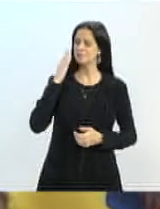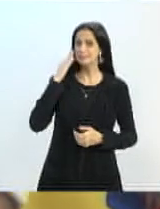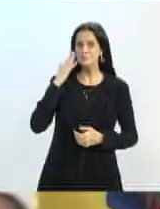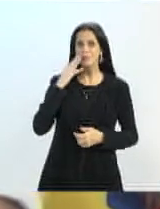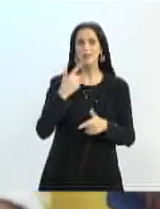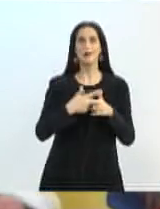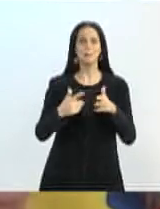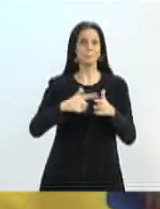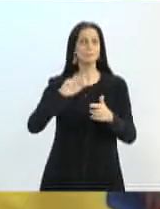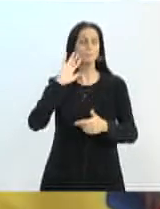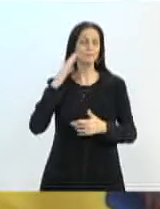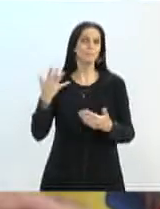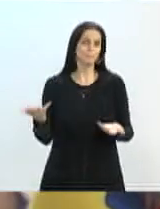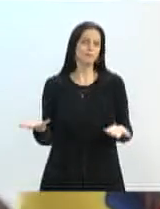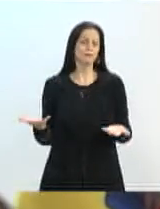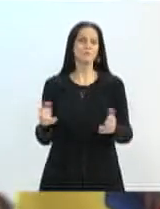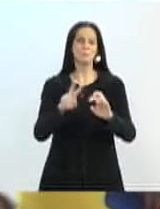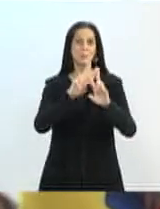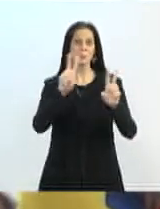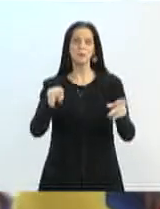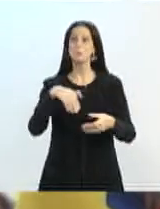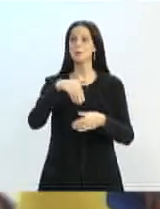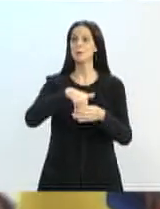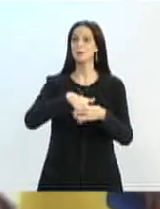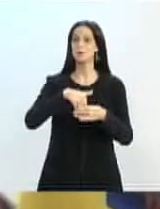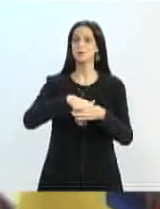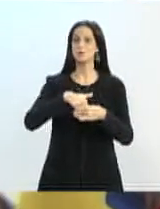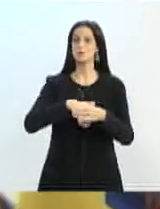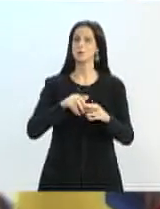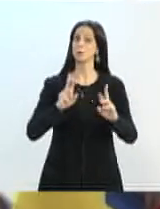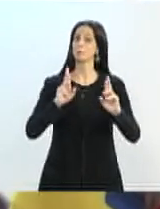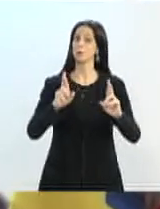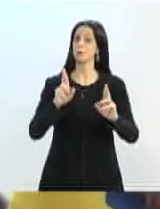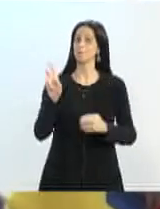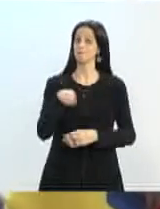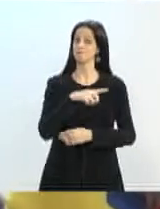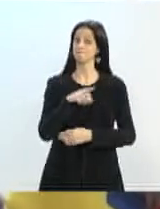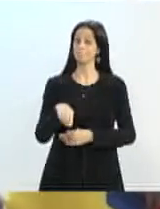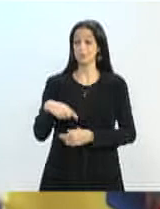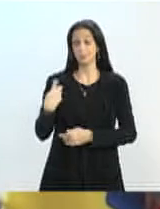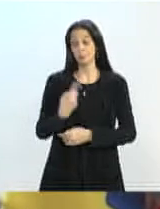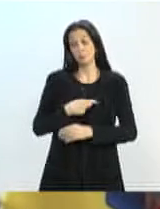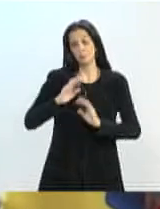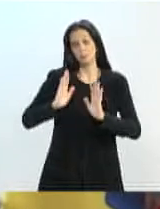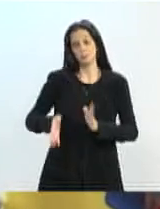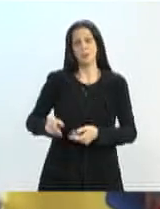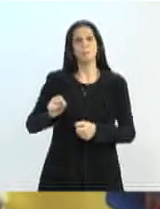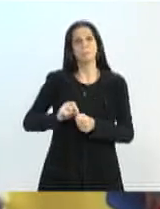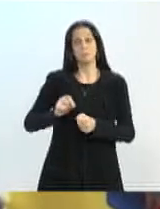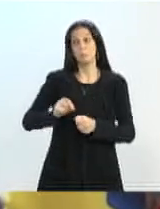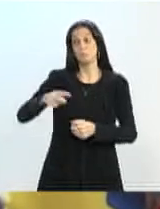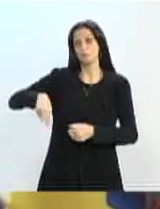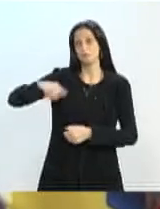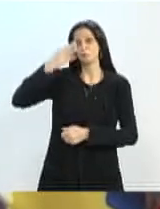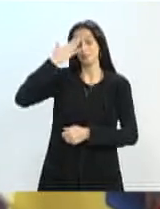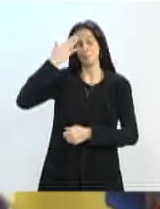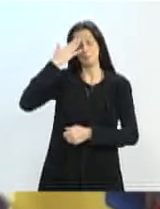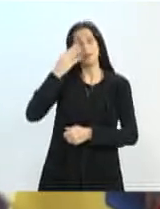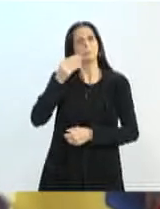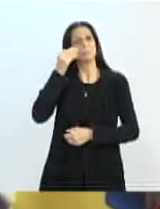à votação que vai ter, ou espero que não tenha, fizemos a nossa parte aqui, o servidor sabe disso, para